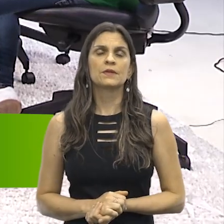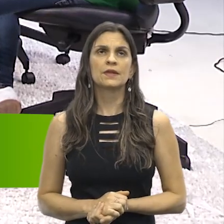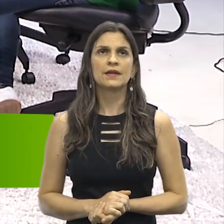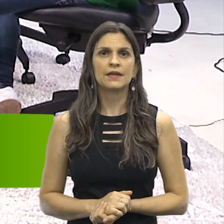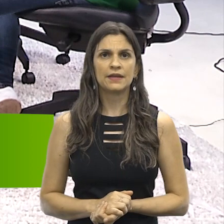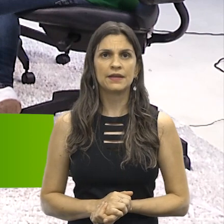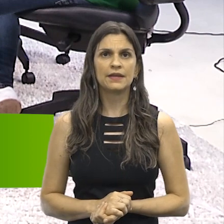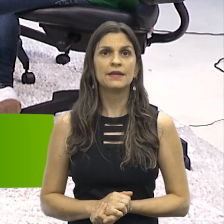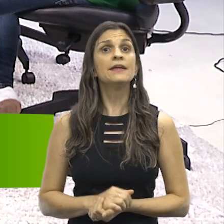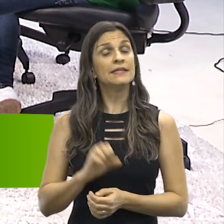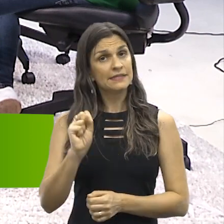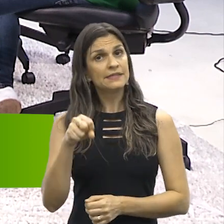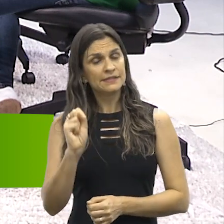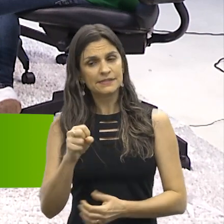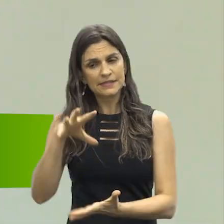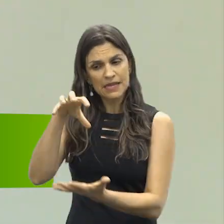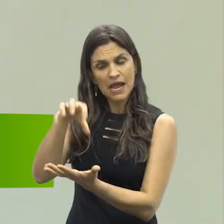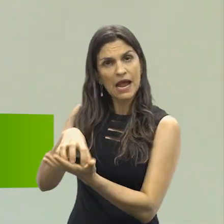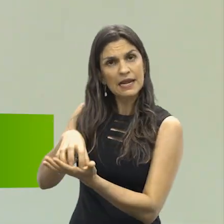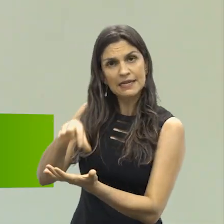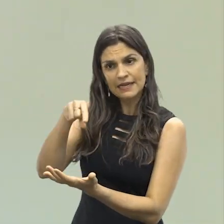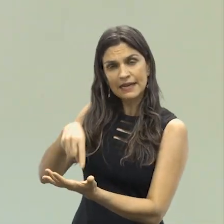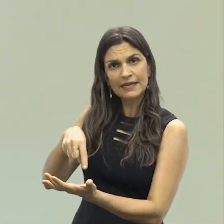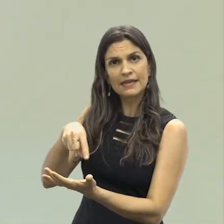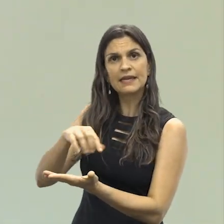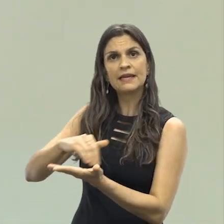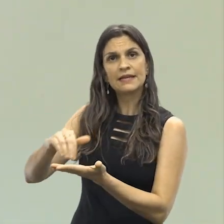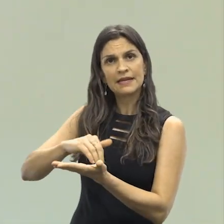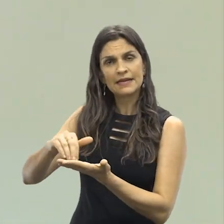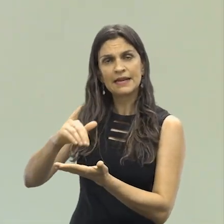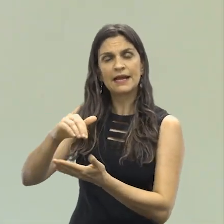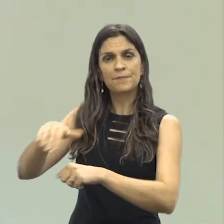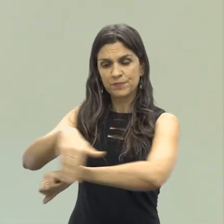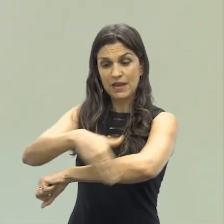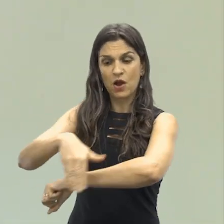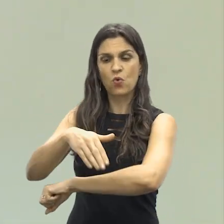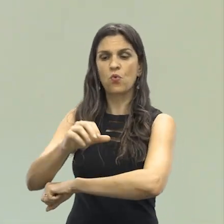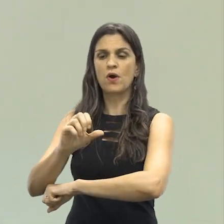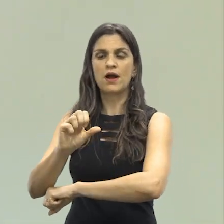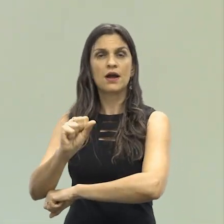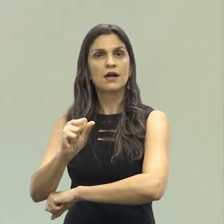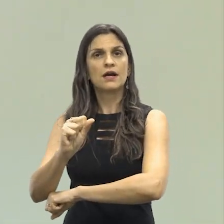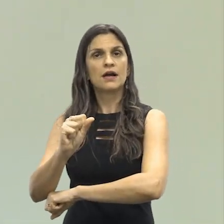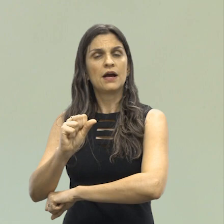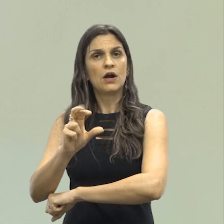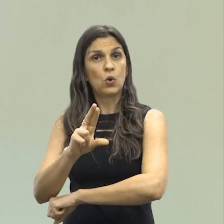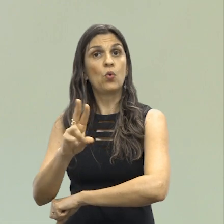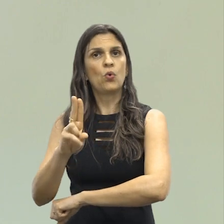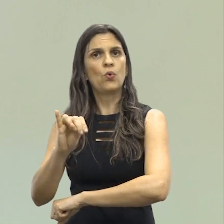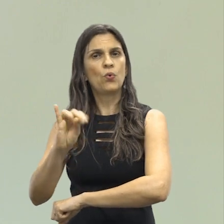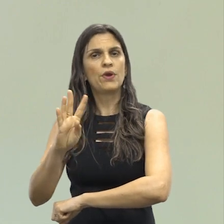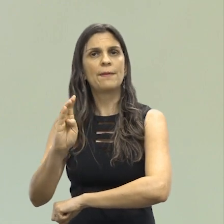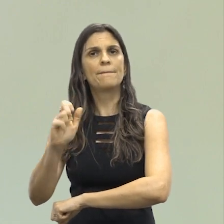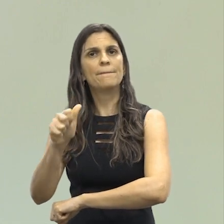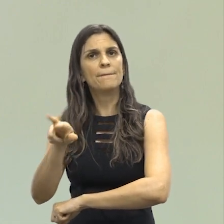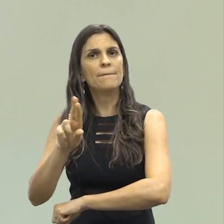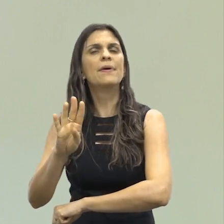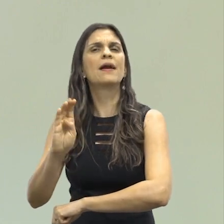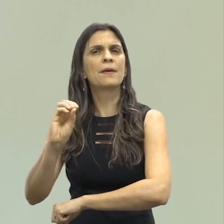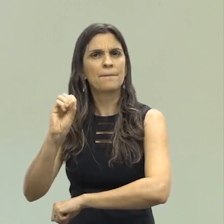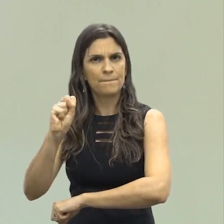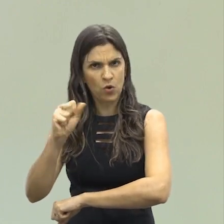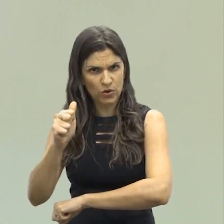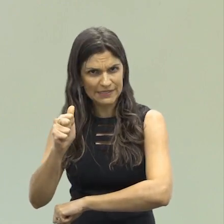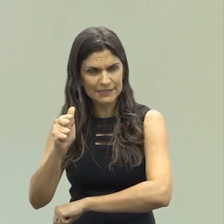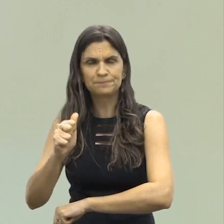realizam tanto na nossa unidade física, que é na Rui Barbosa, né, 3538 no centro, ao lado da Santa Casa. Então ali o tutor